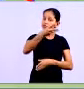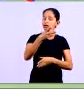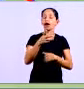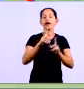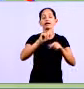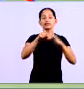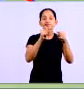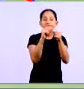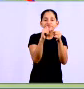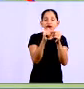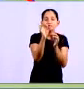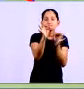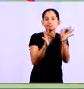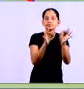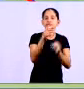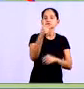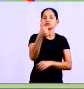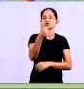17%.